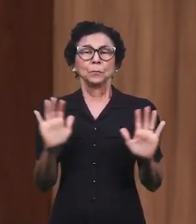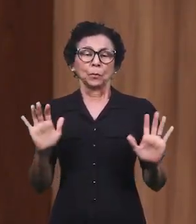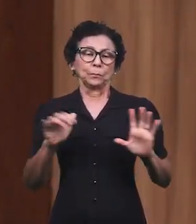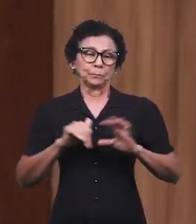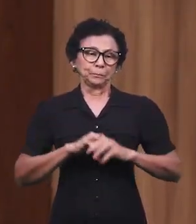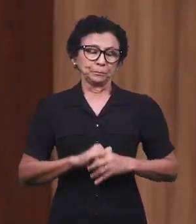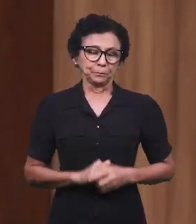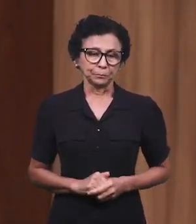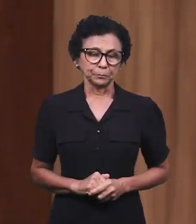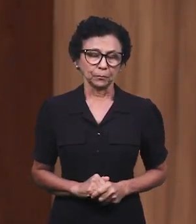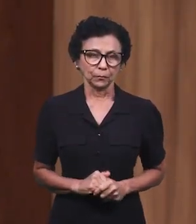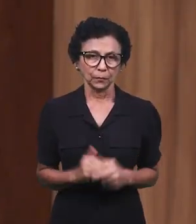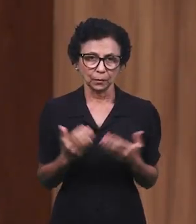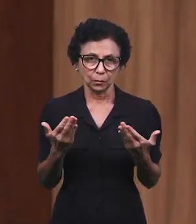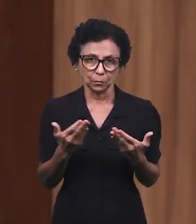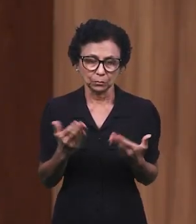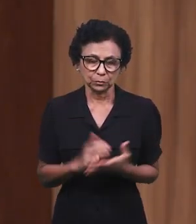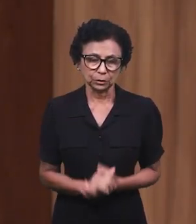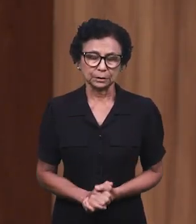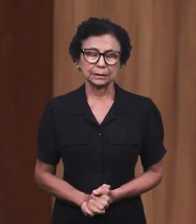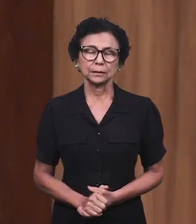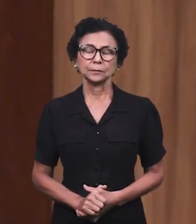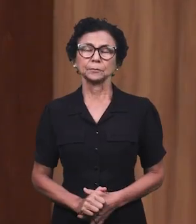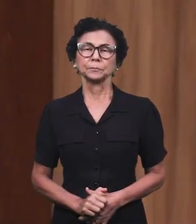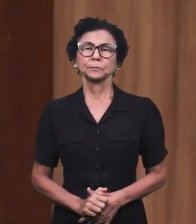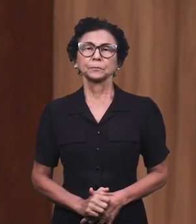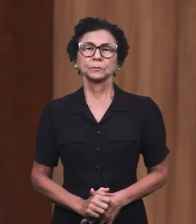aqui nosso hoje, dessa abordagem nossa,